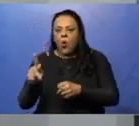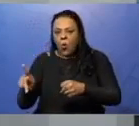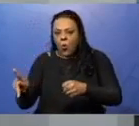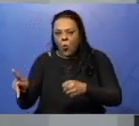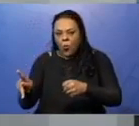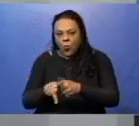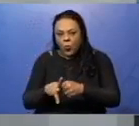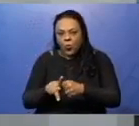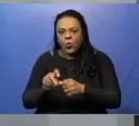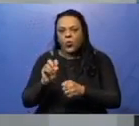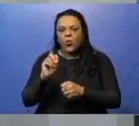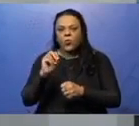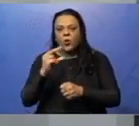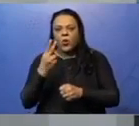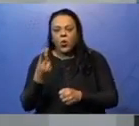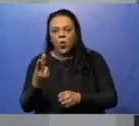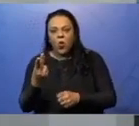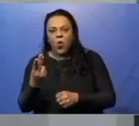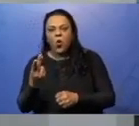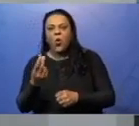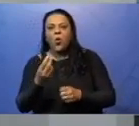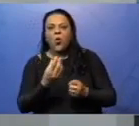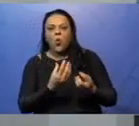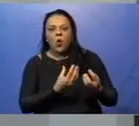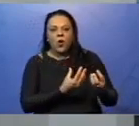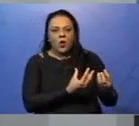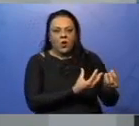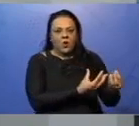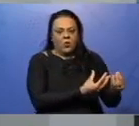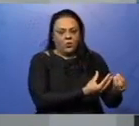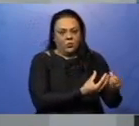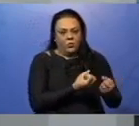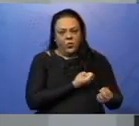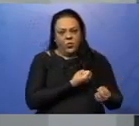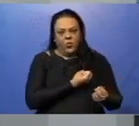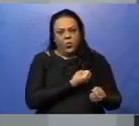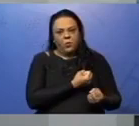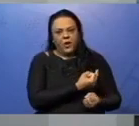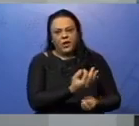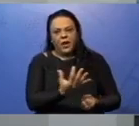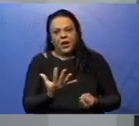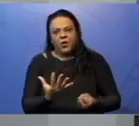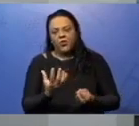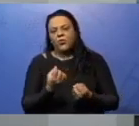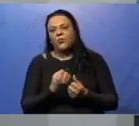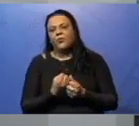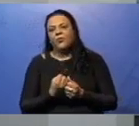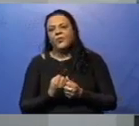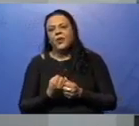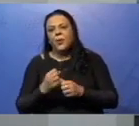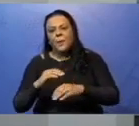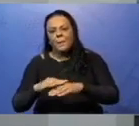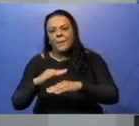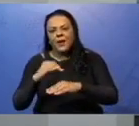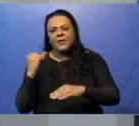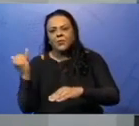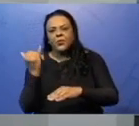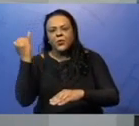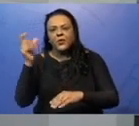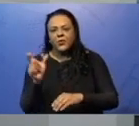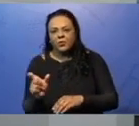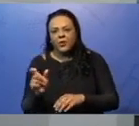geralmente é substantivo e adjetivo. São essas as palavras mais importantes. E aí, esse